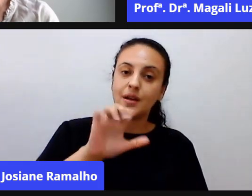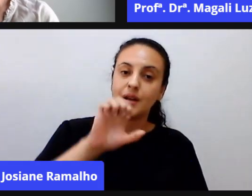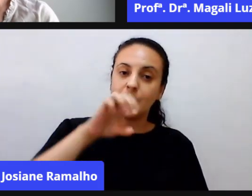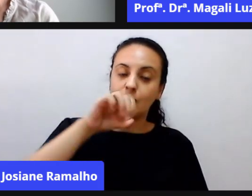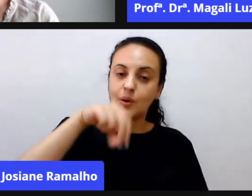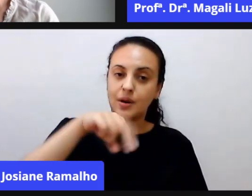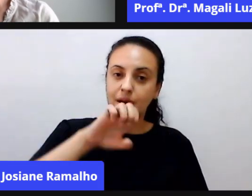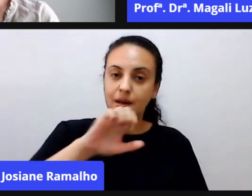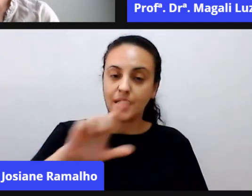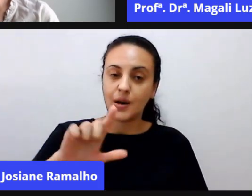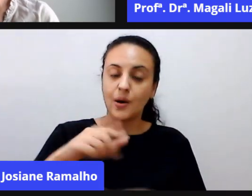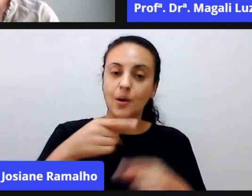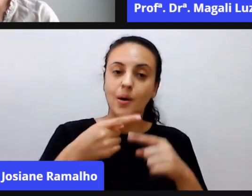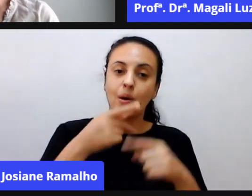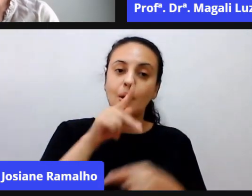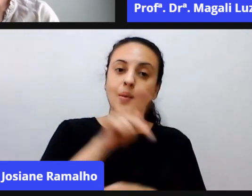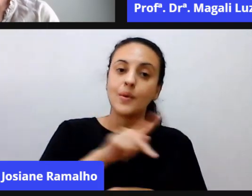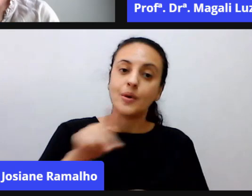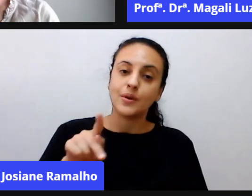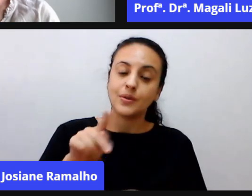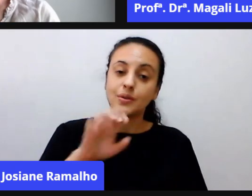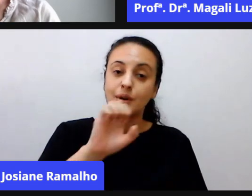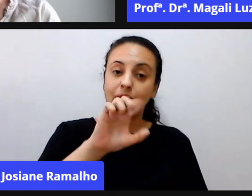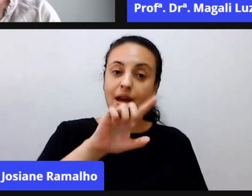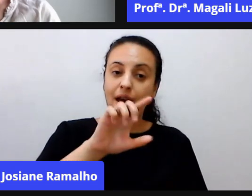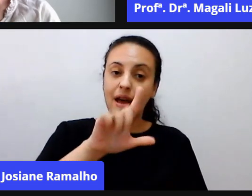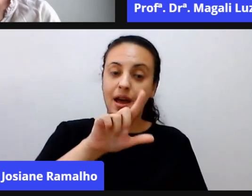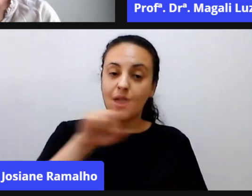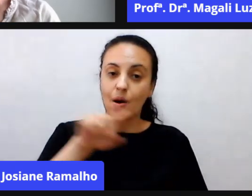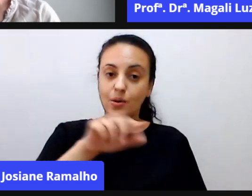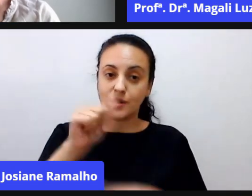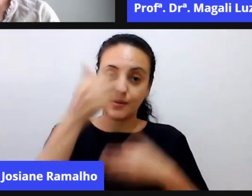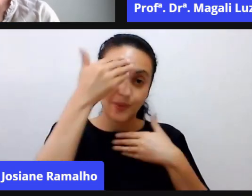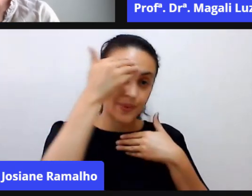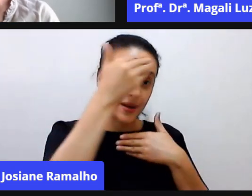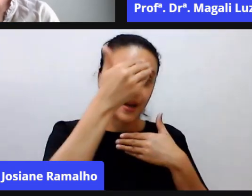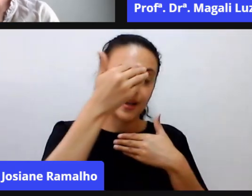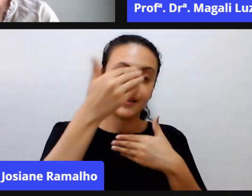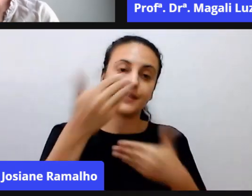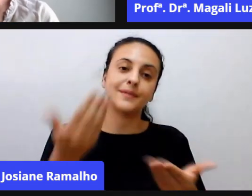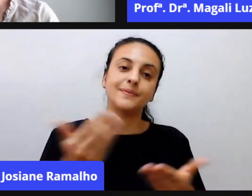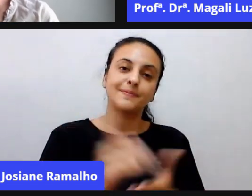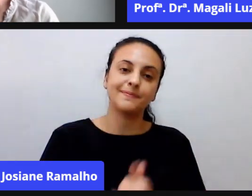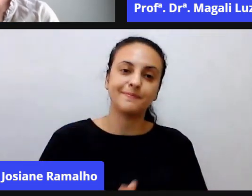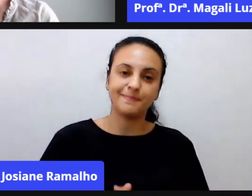né? E é isso, Marinês, muitíssimo obrigada. Gratidão sempre.